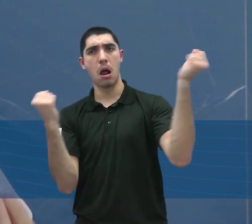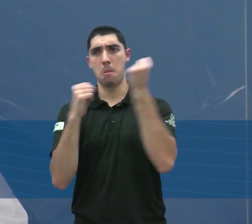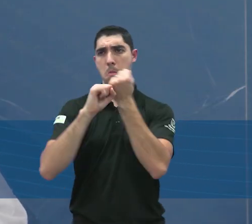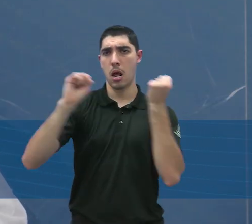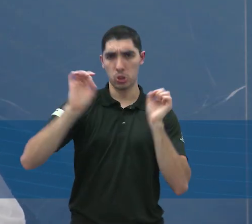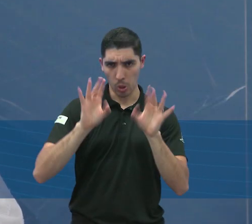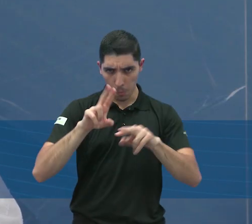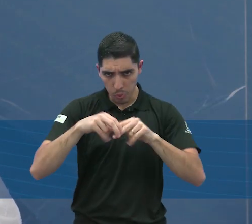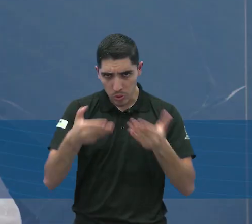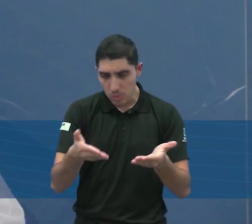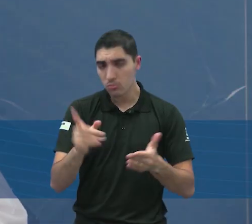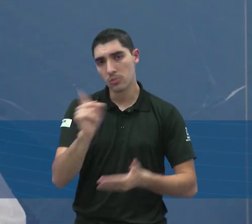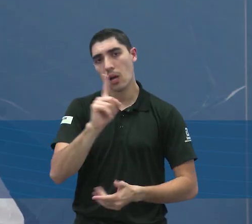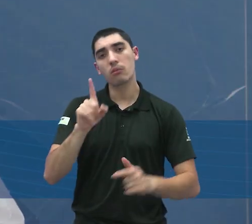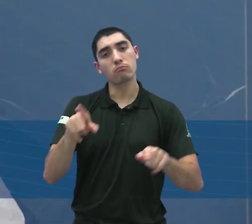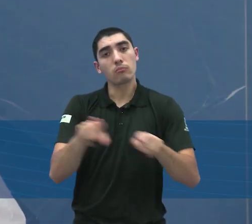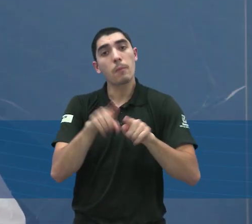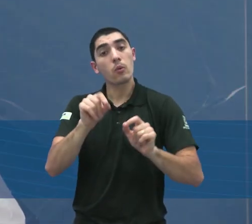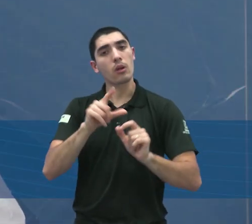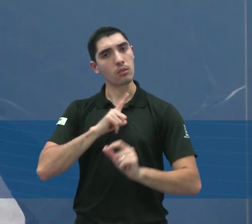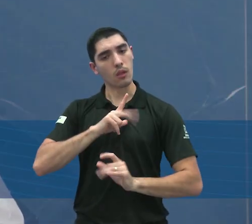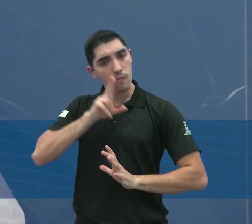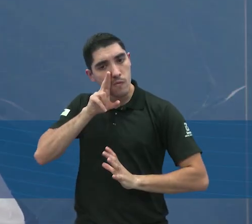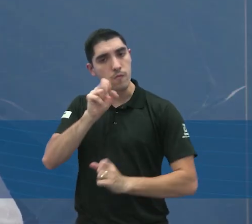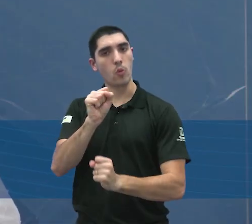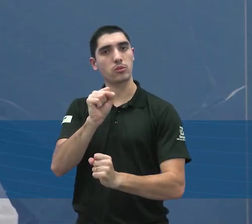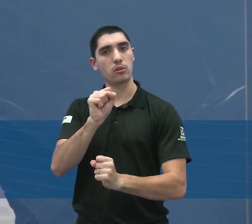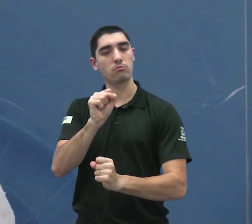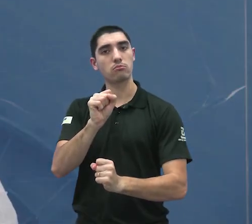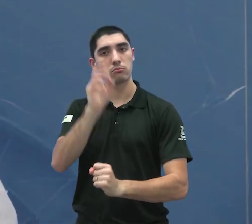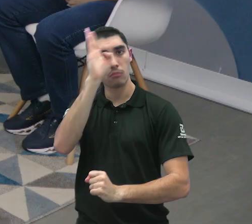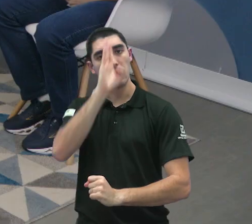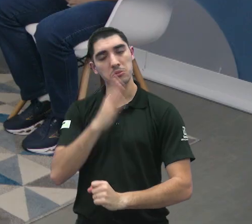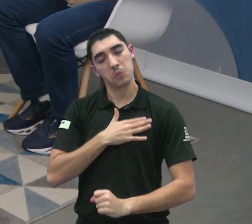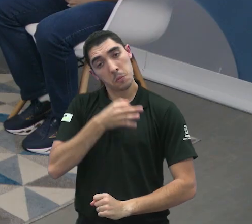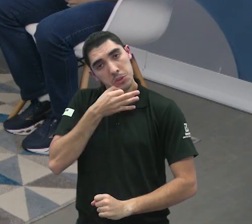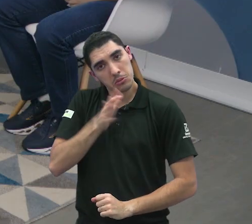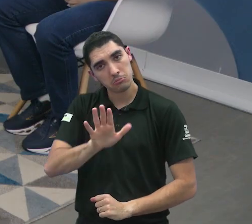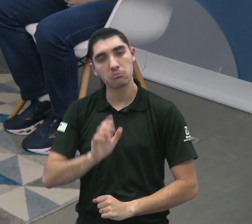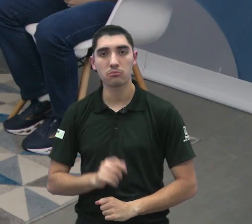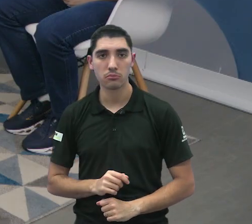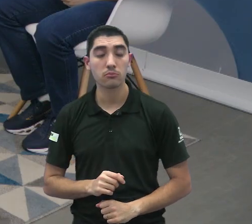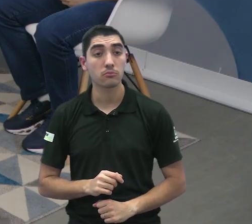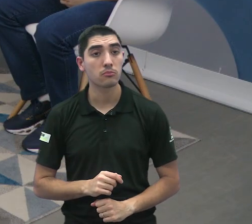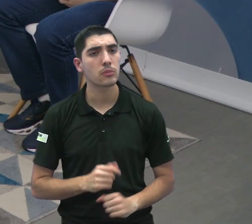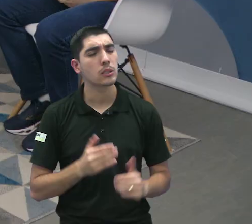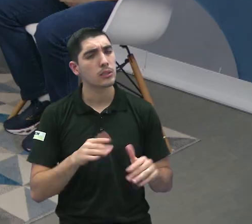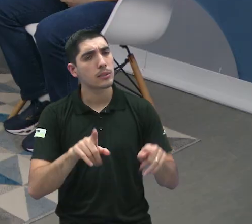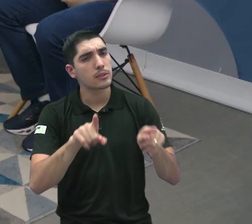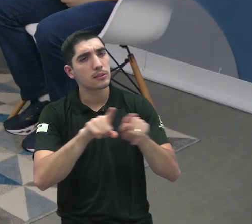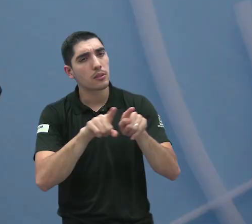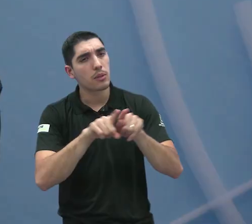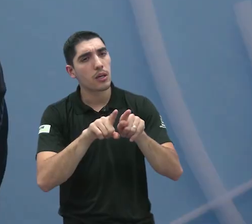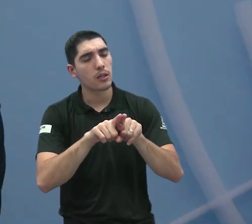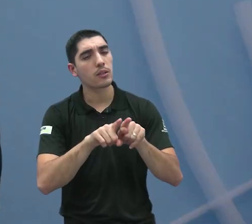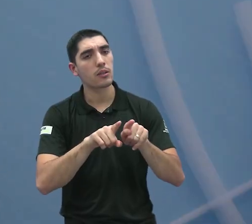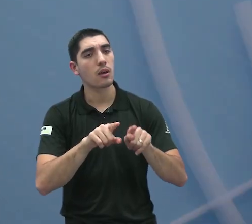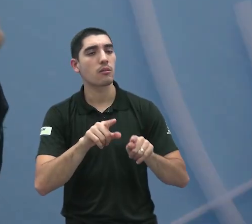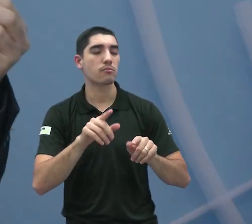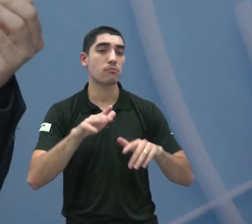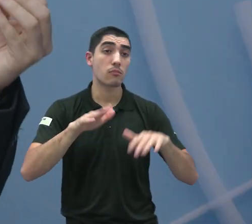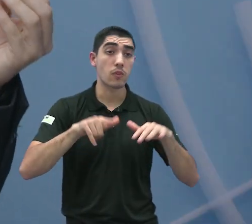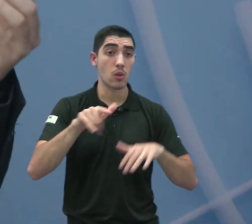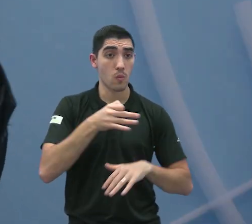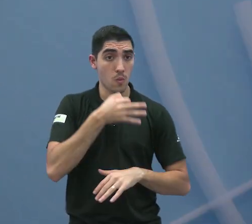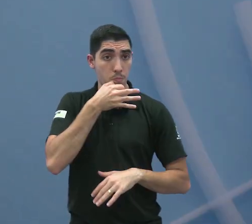se colocando de uma forma assim, bastante fortalecida, né, eu vejo assim. E até porque dentro disso, às vezes, o posicionamento